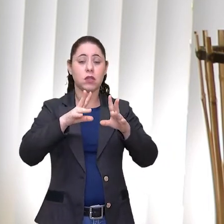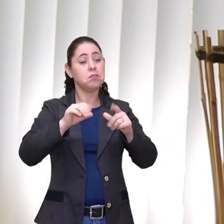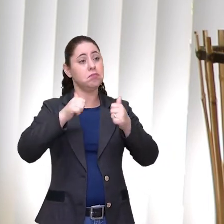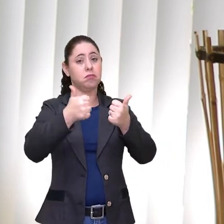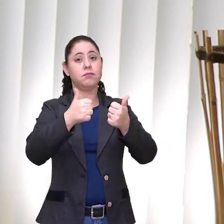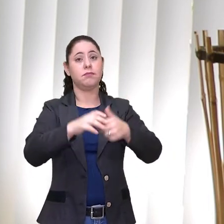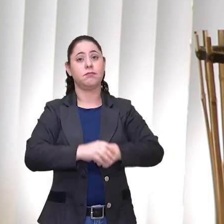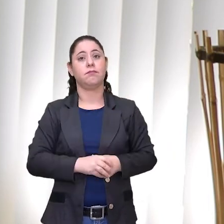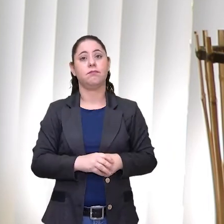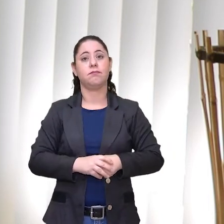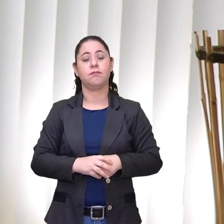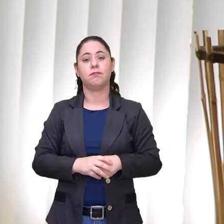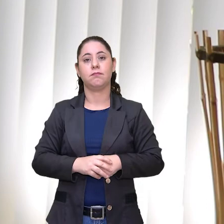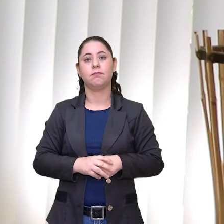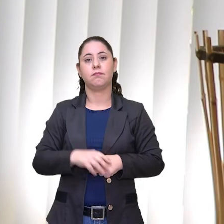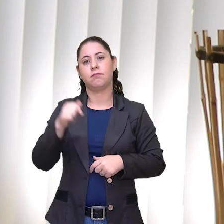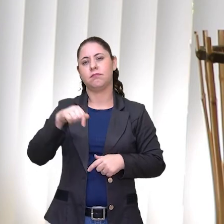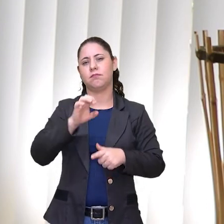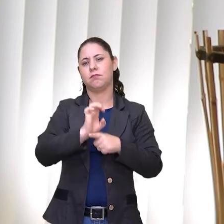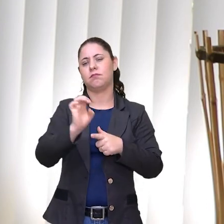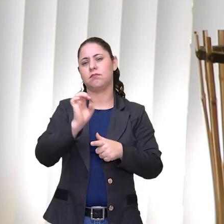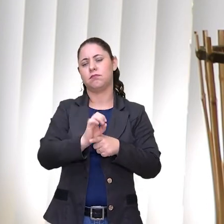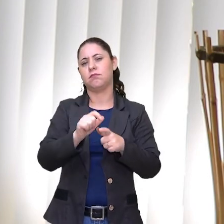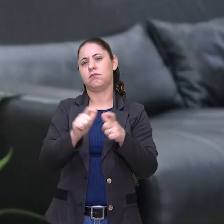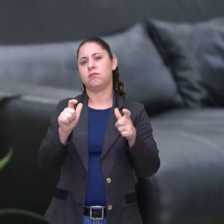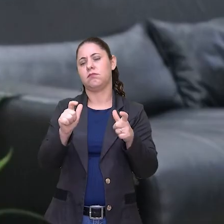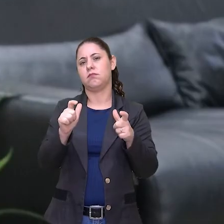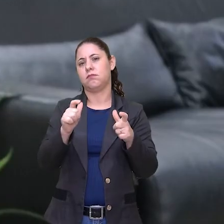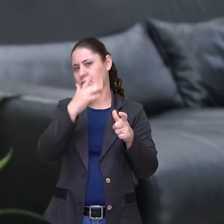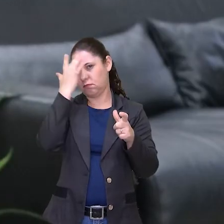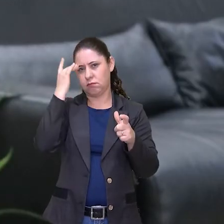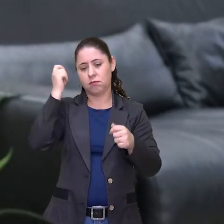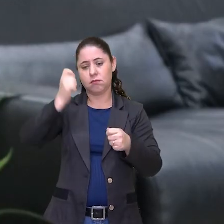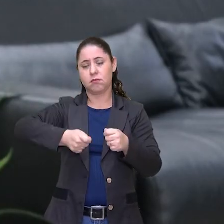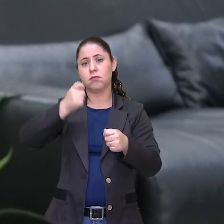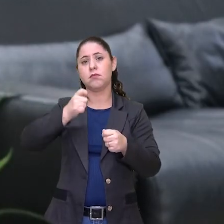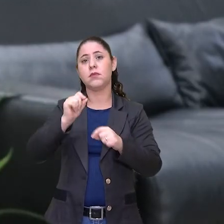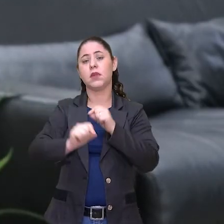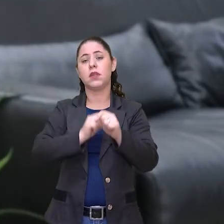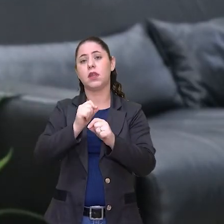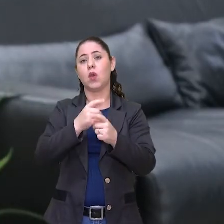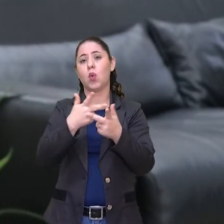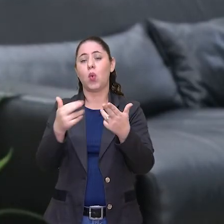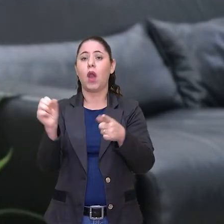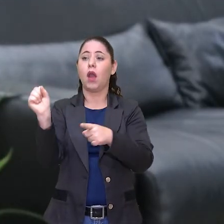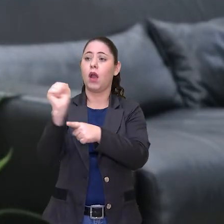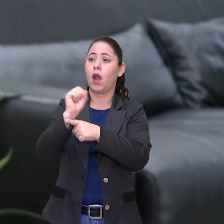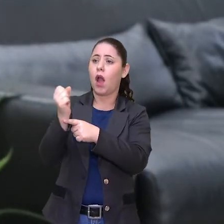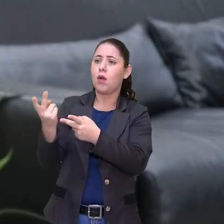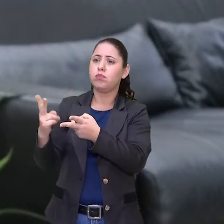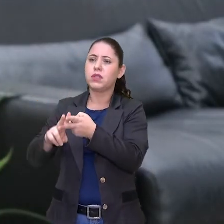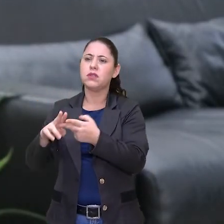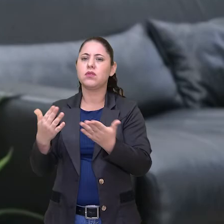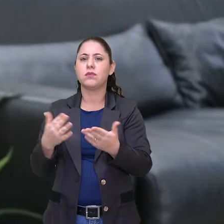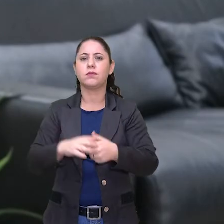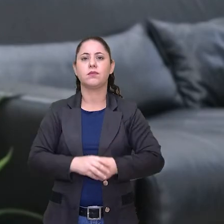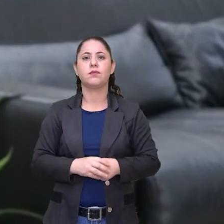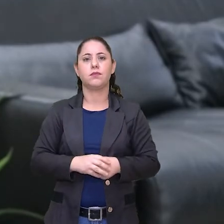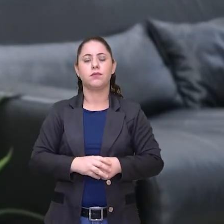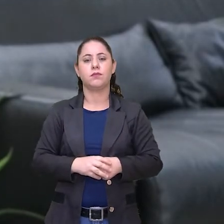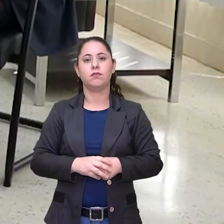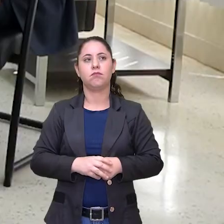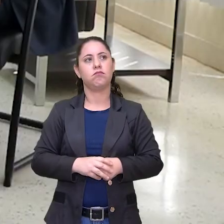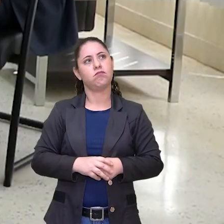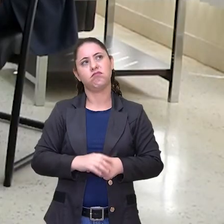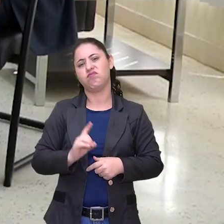dos leilões um resultado positivo. Aqui no estado, a maior parte dos leilões, os bens são carros